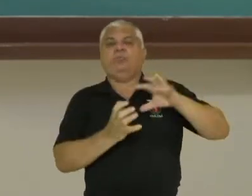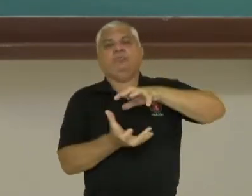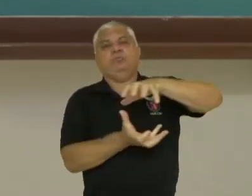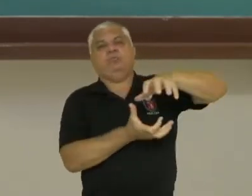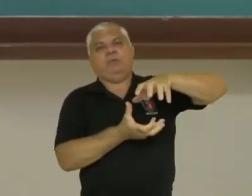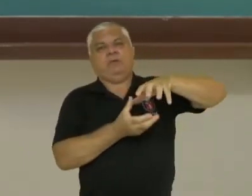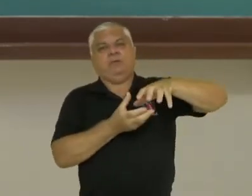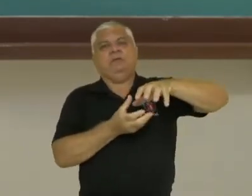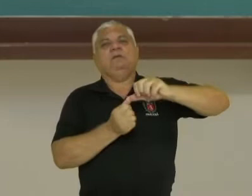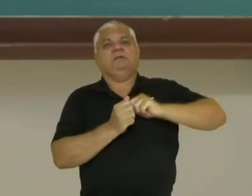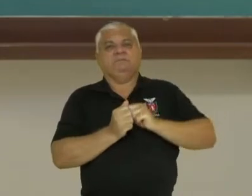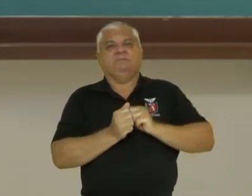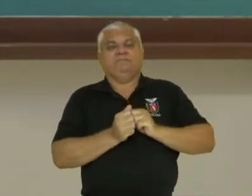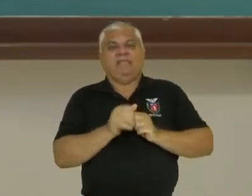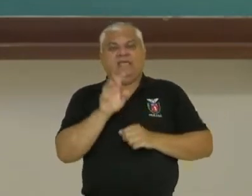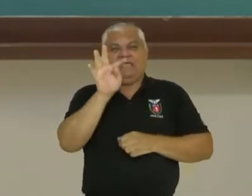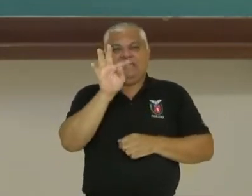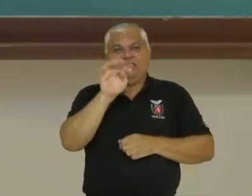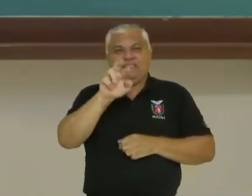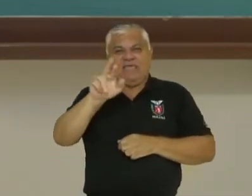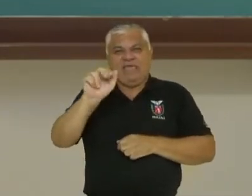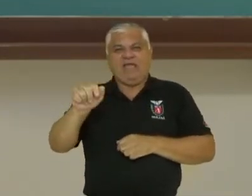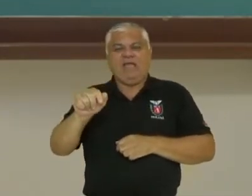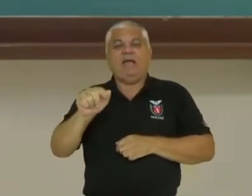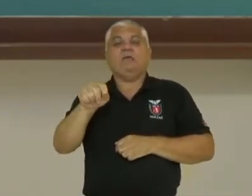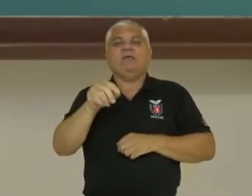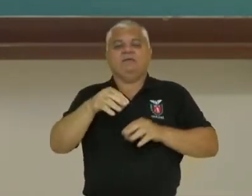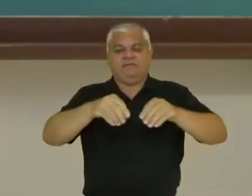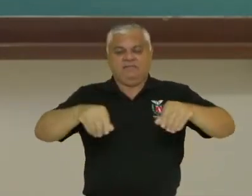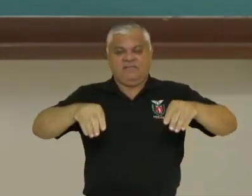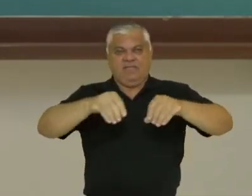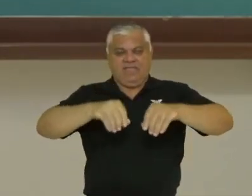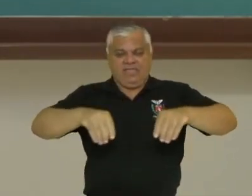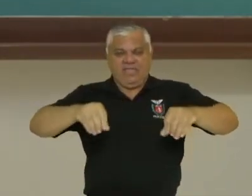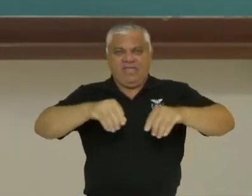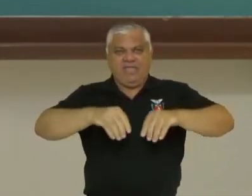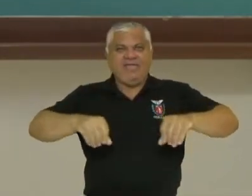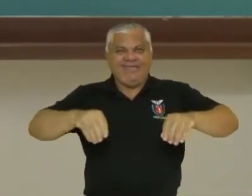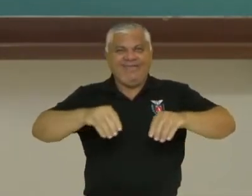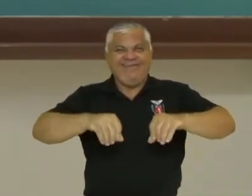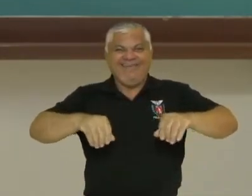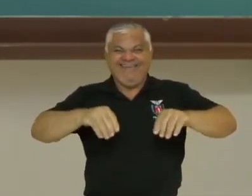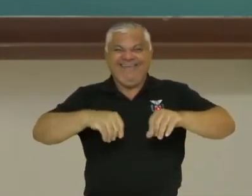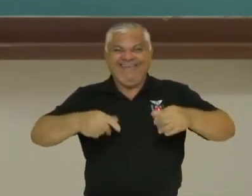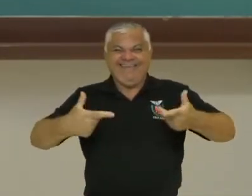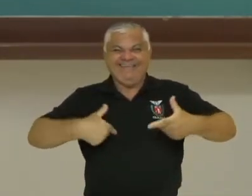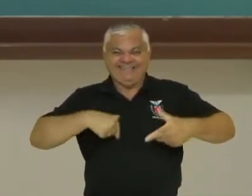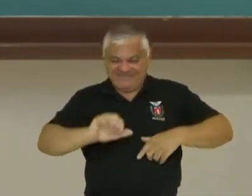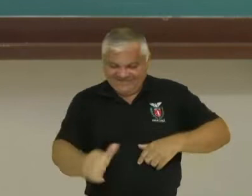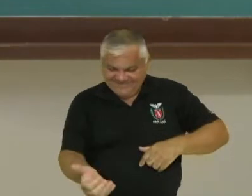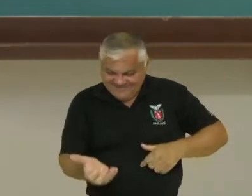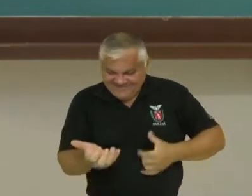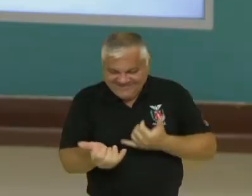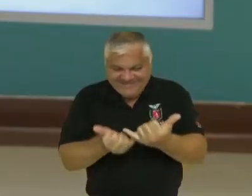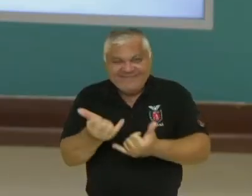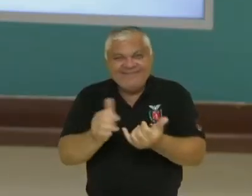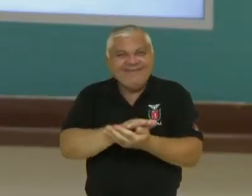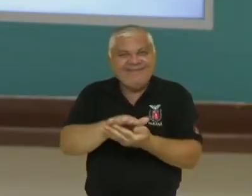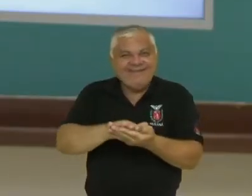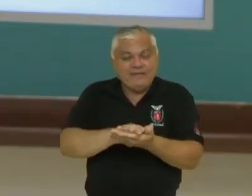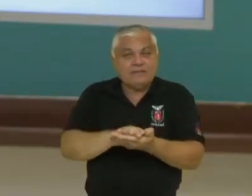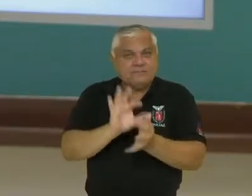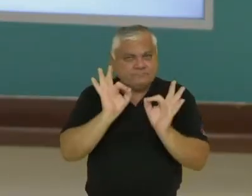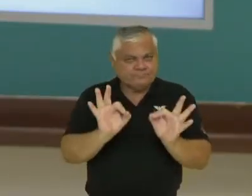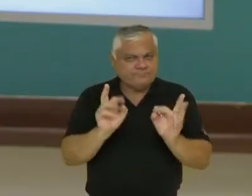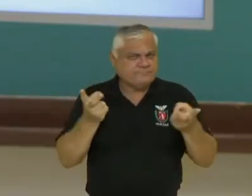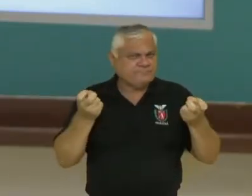planeta. Terra com a letra minúscula significa o solo, aquele que a gente pega para brincar.